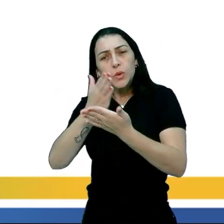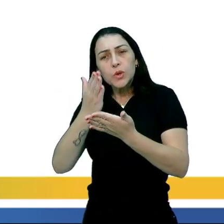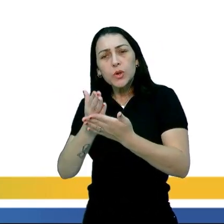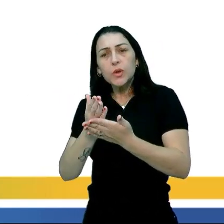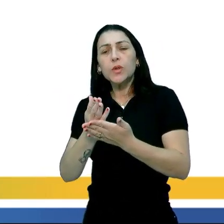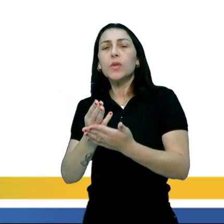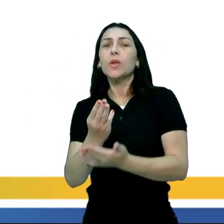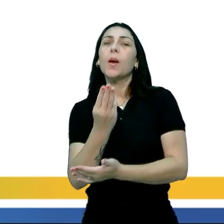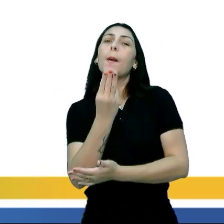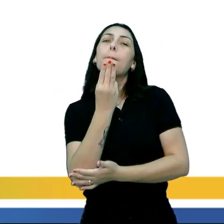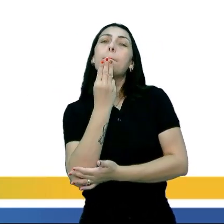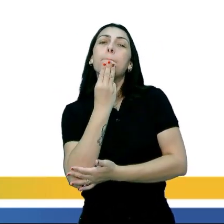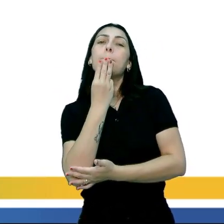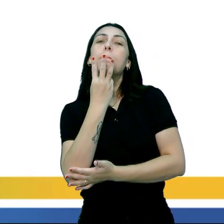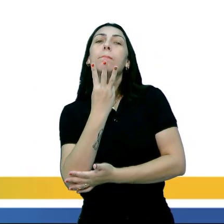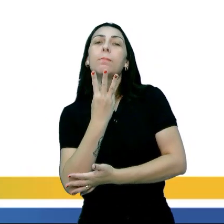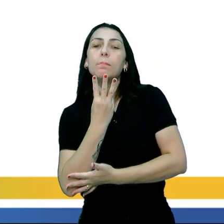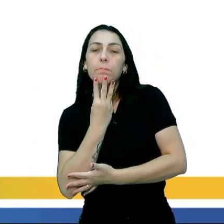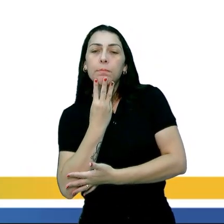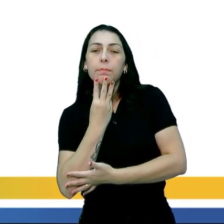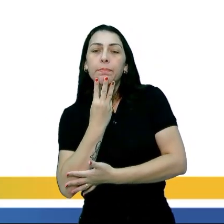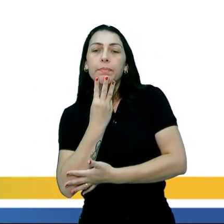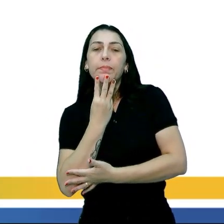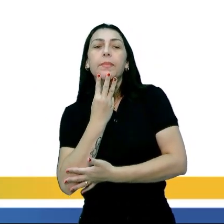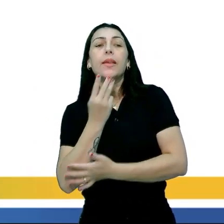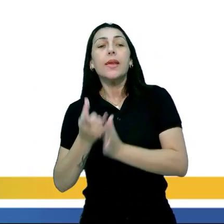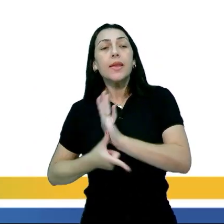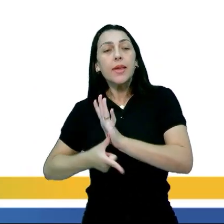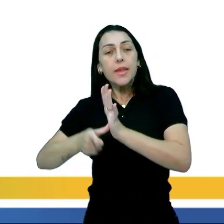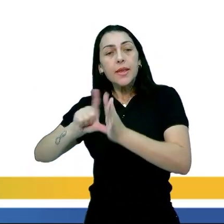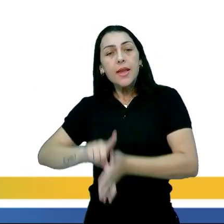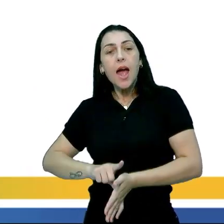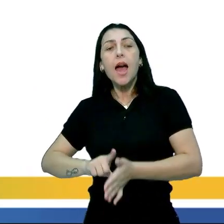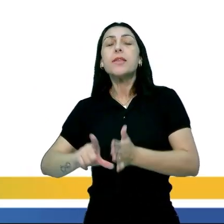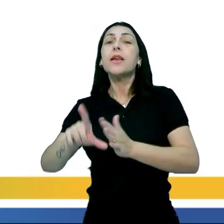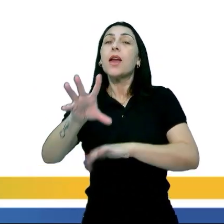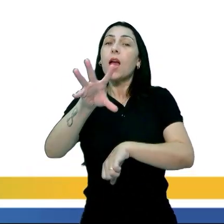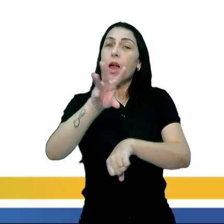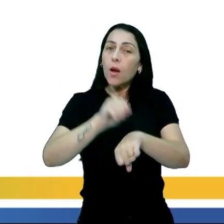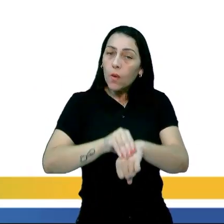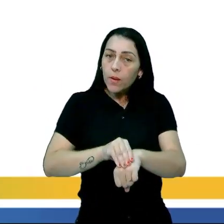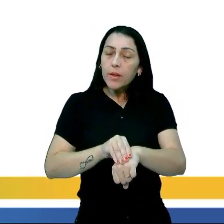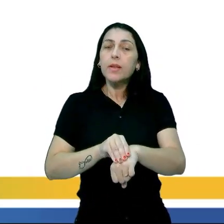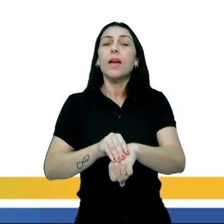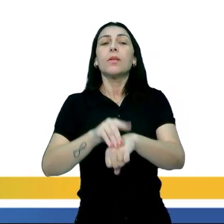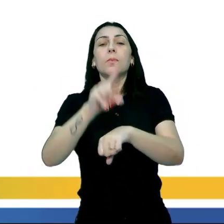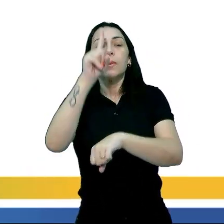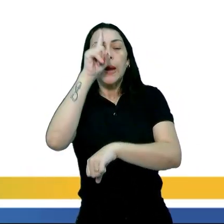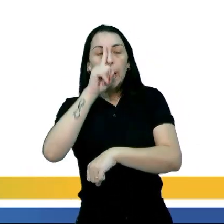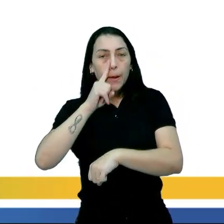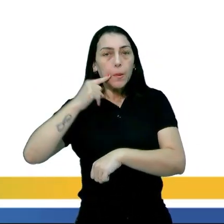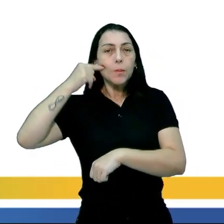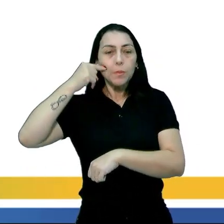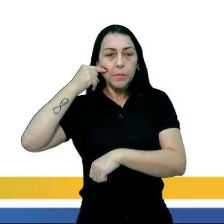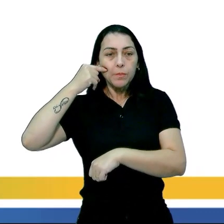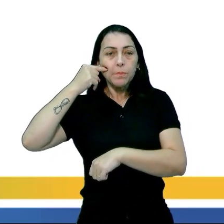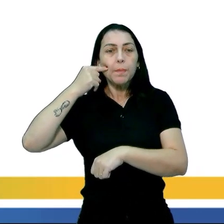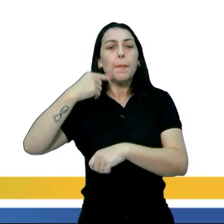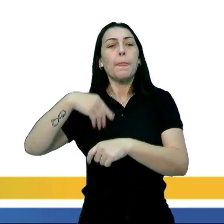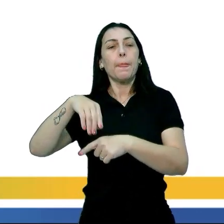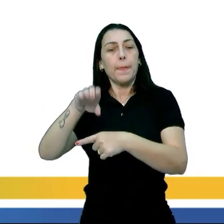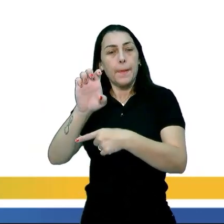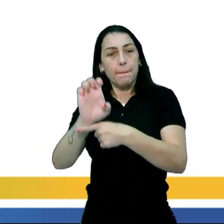estabelecidos inicialmente por Max Weber e posteriormente reconsiderados por Émile